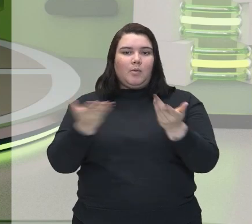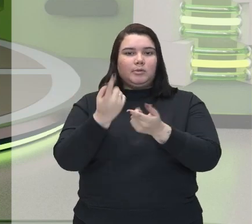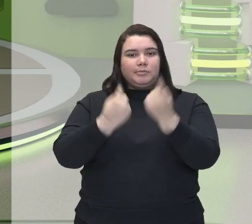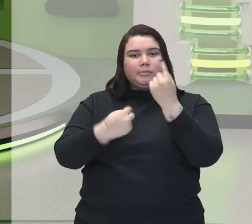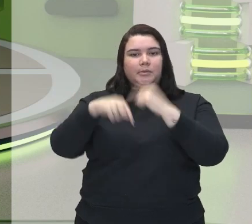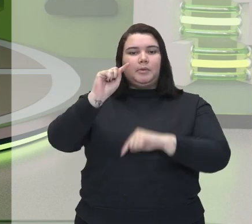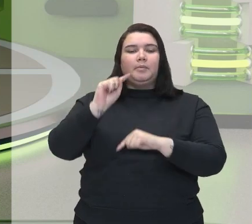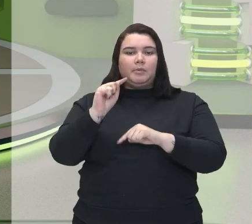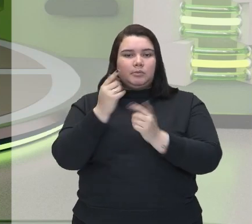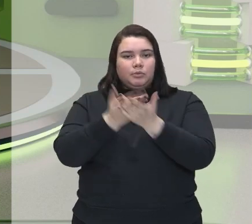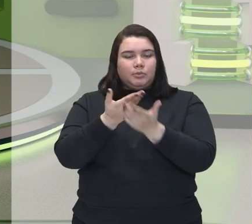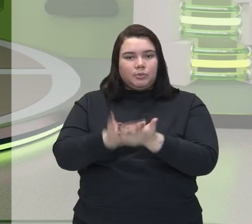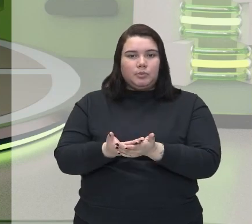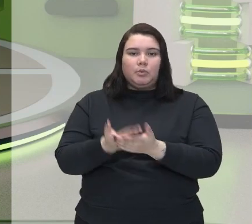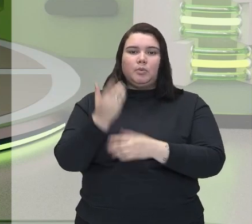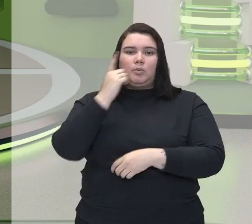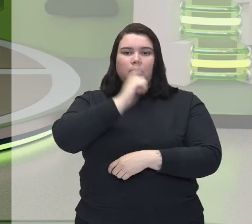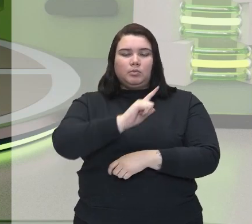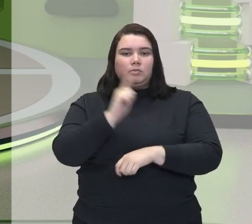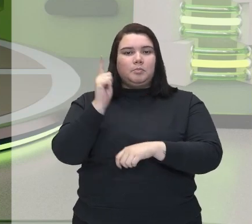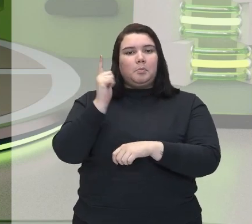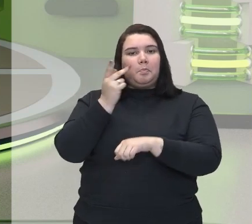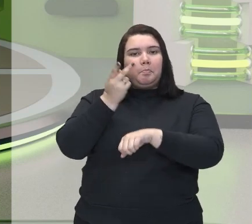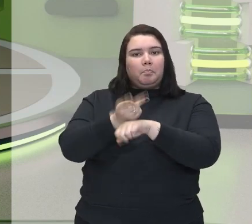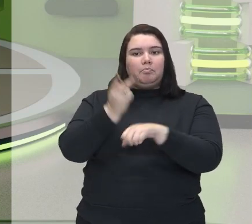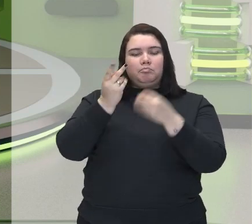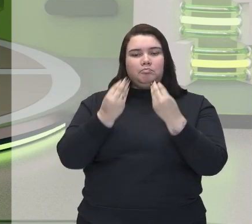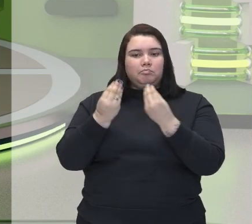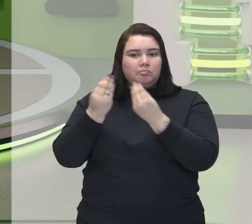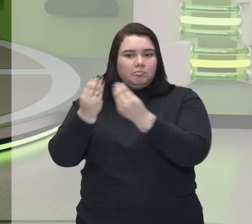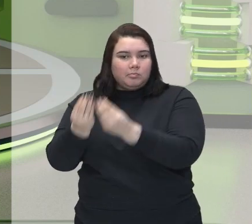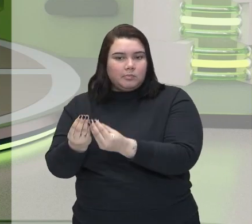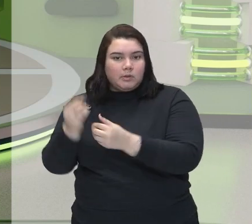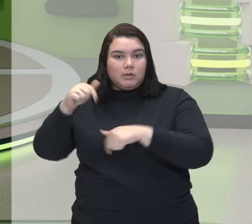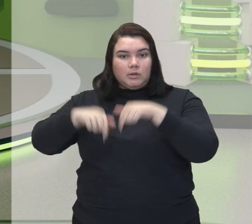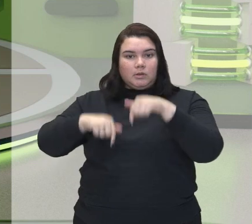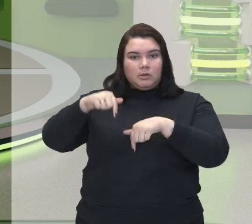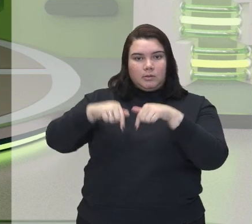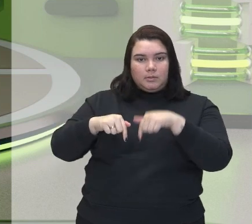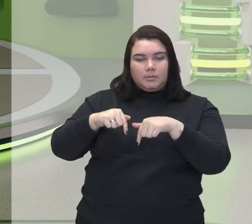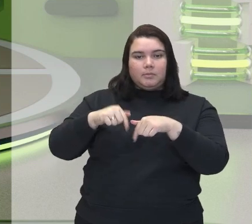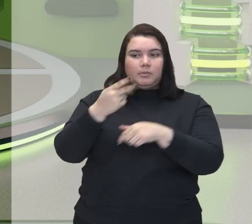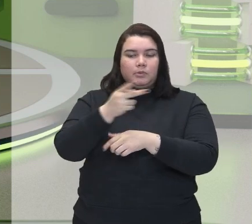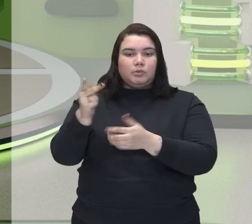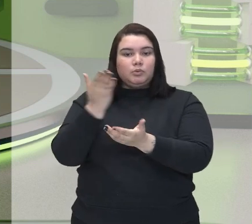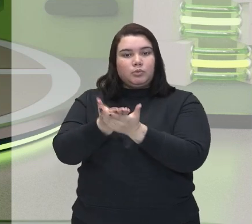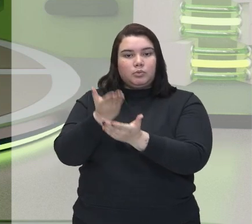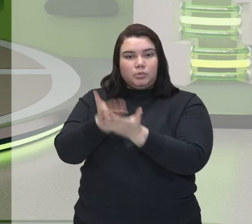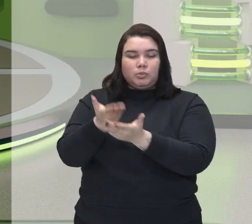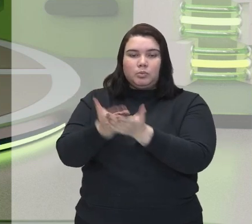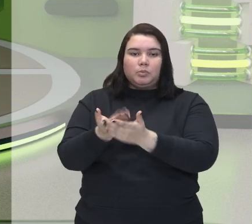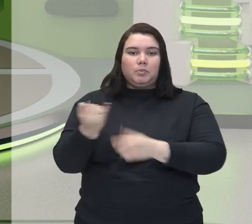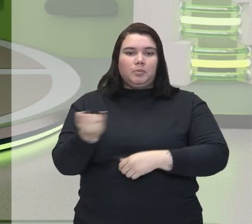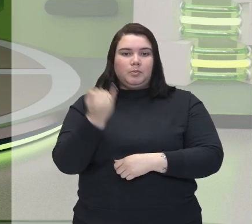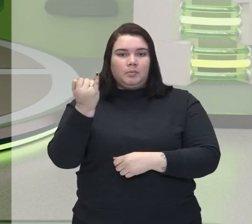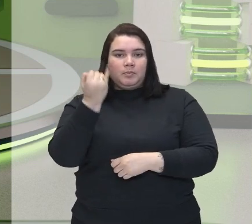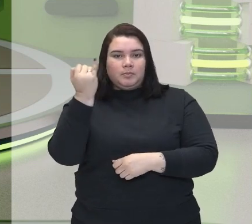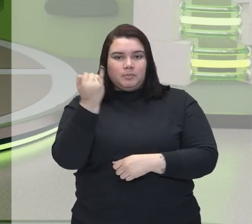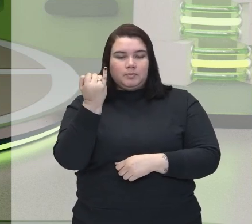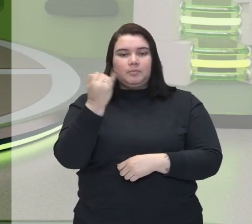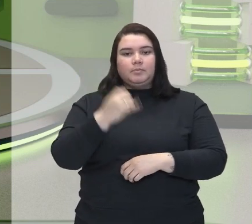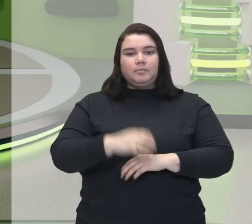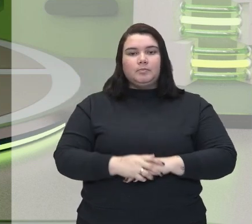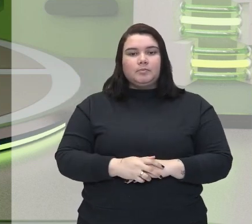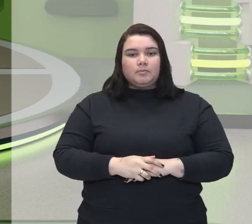disso, eles estudaram e acabaram ganhando aí o Prêmio Nobel de Química por causa dos seus estudos através da